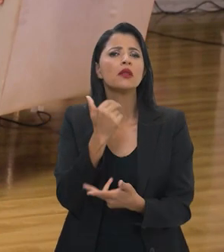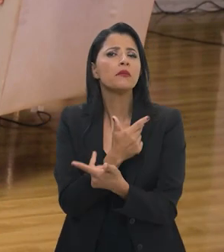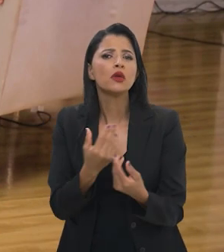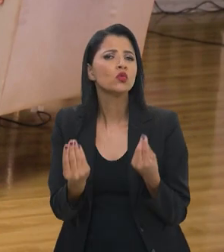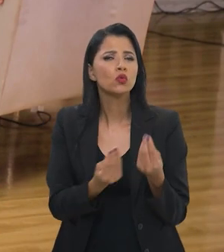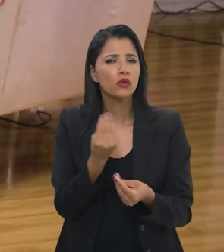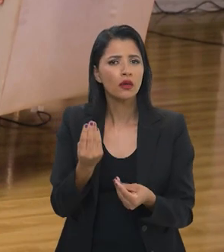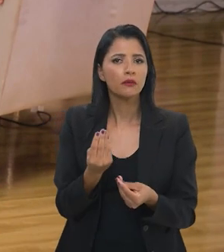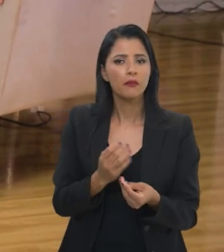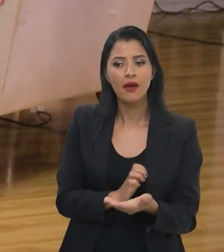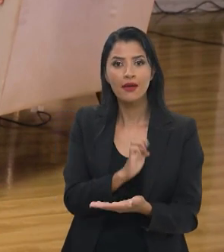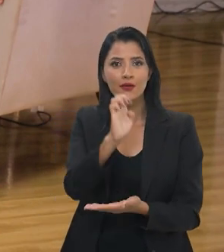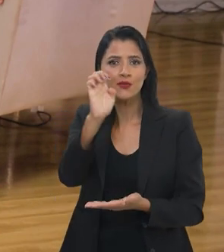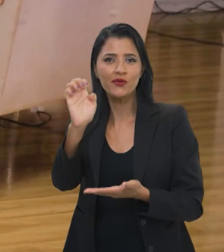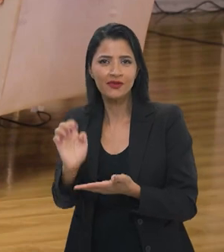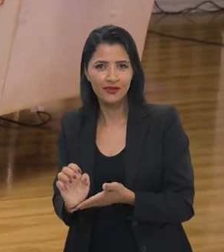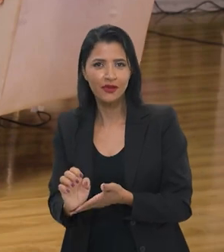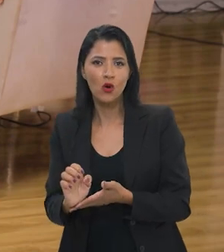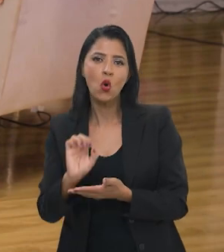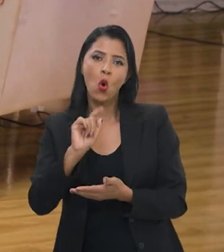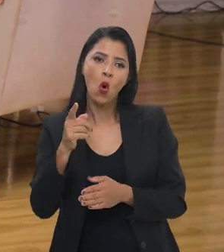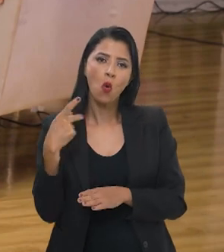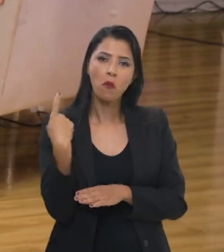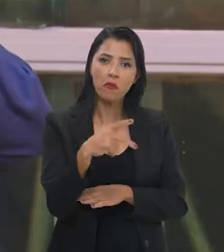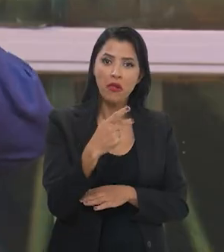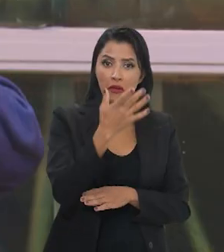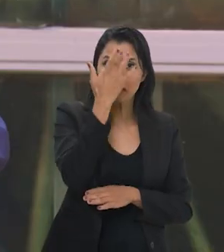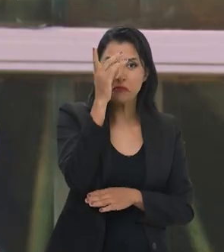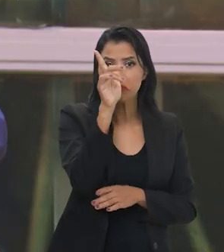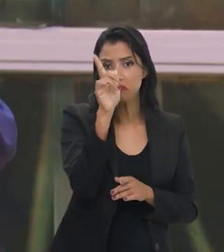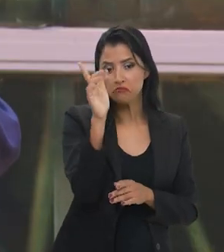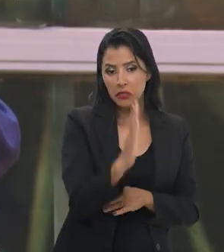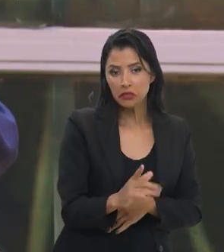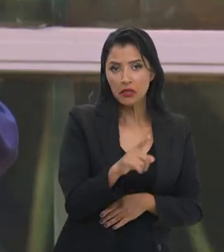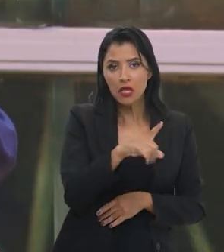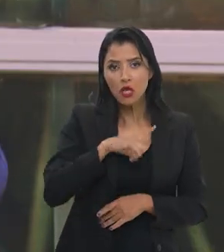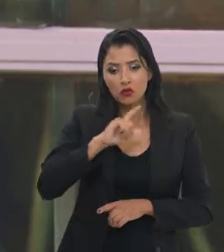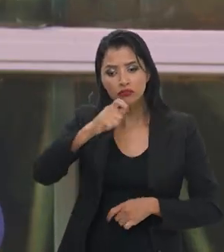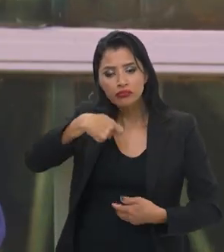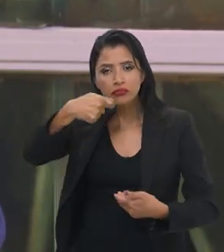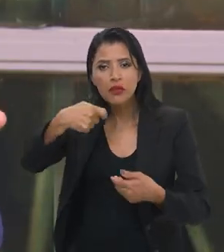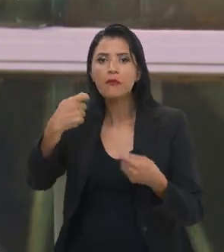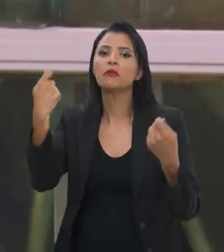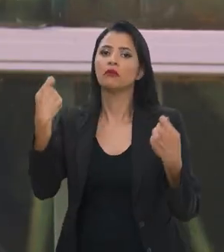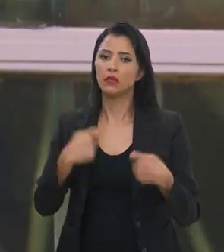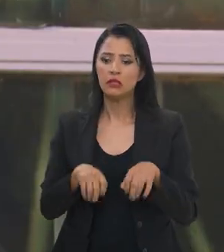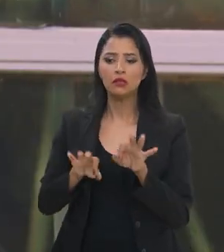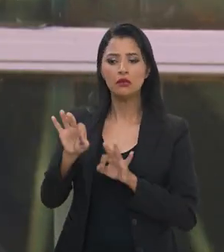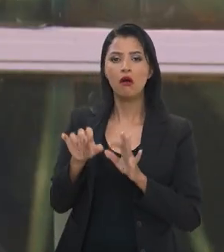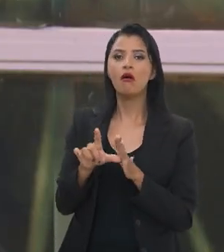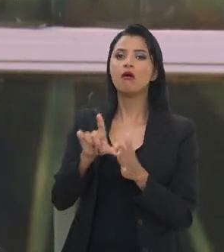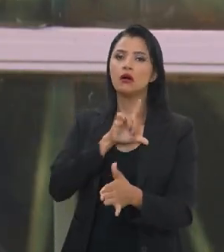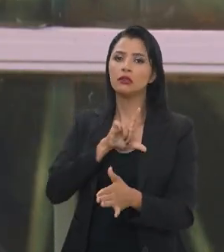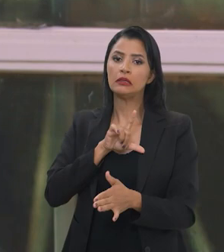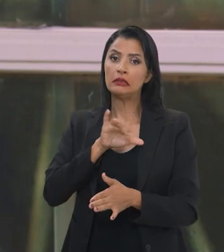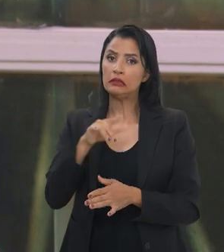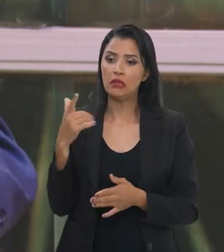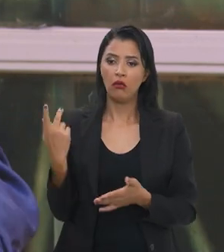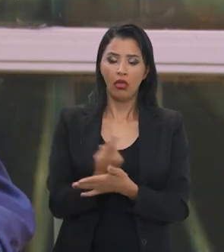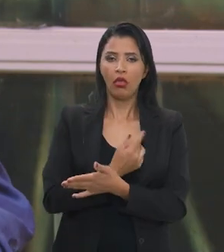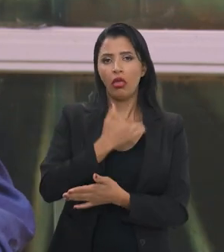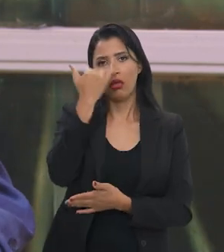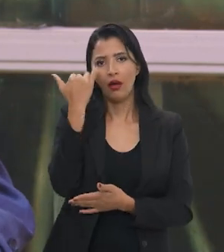o que para exportação o que para a mesa do brasileiro isso tem que ser planejado se não dá errado e impacta